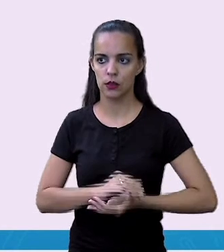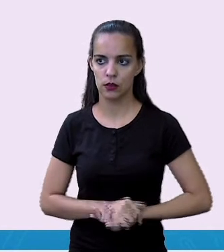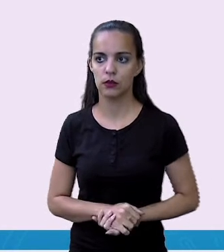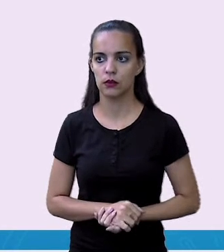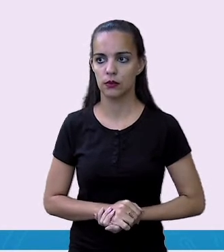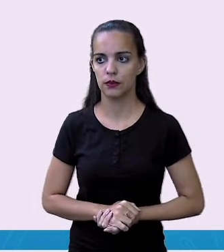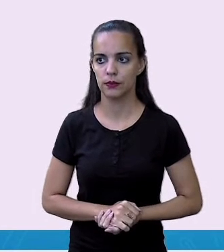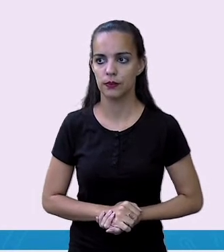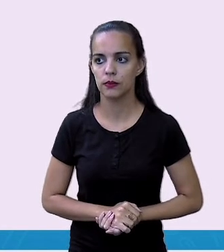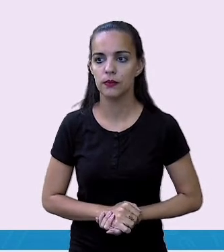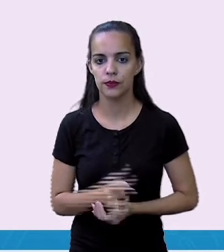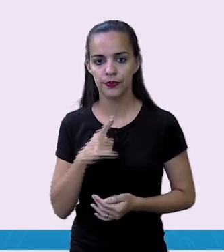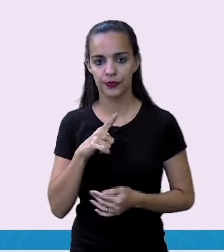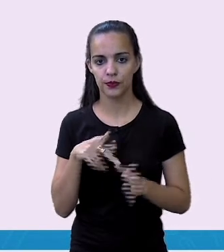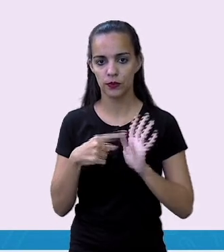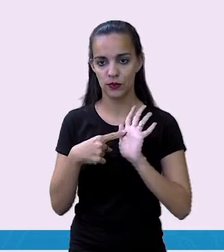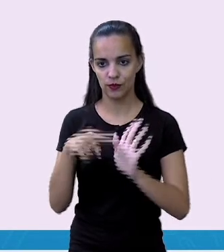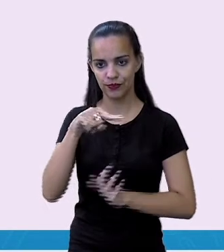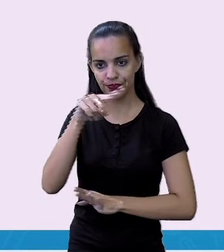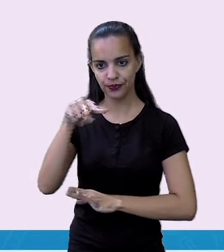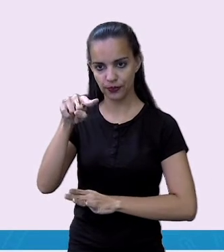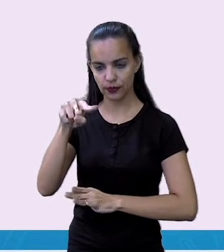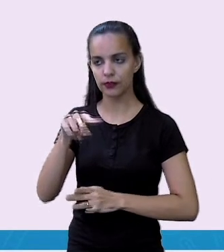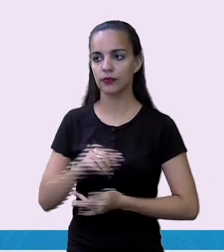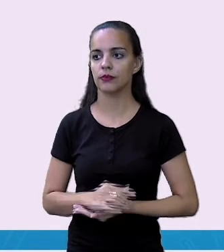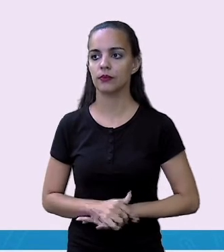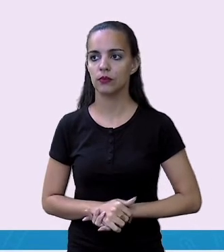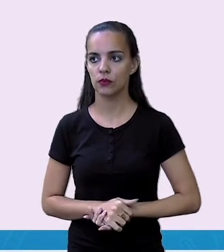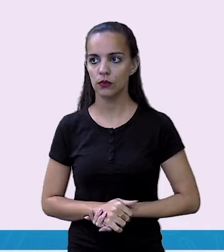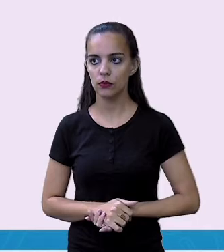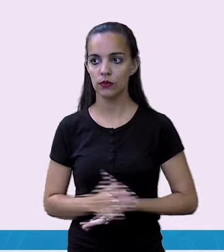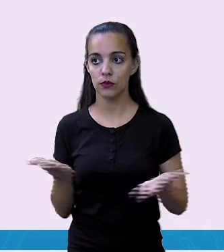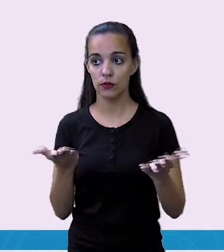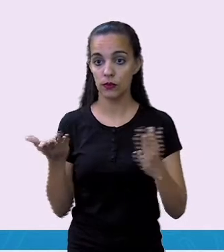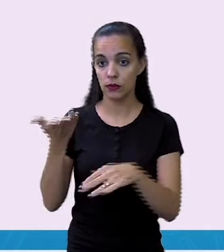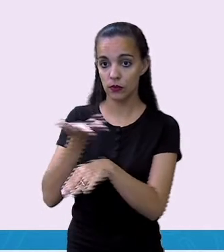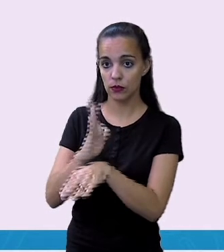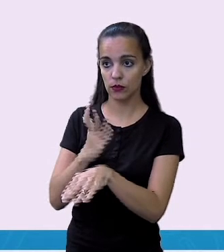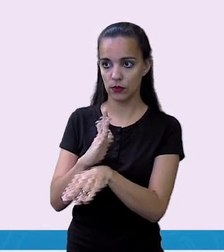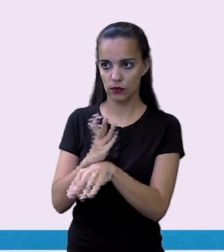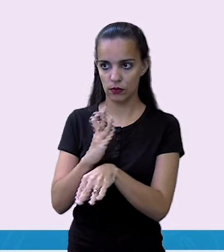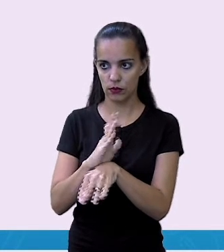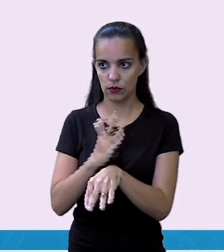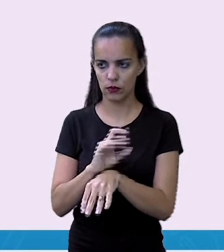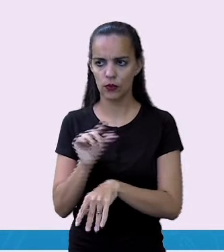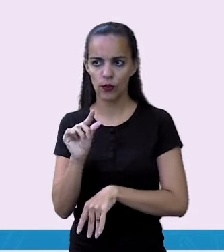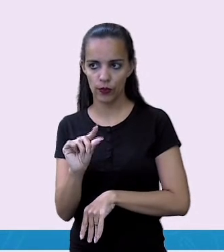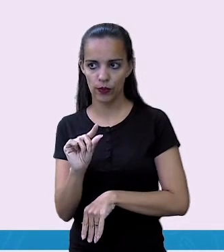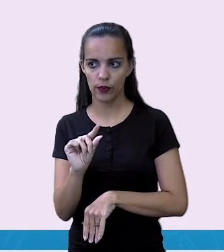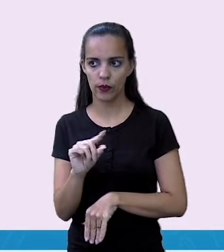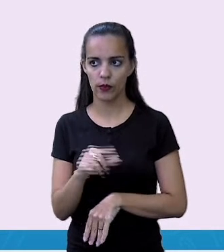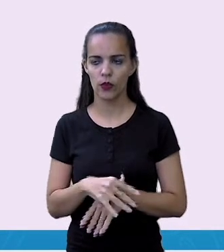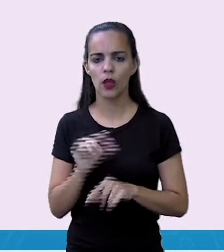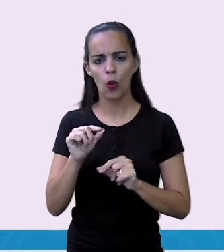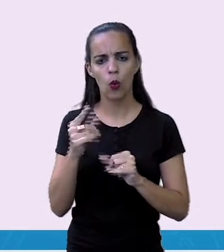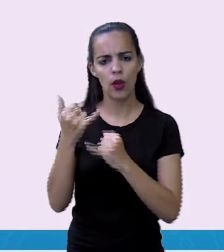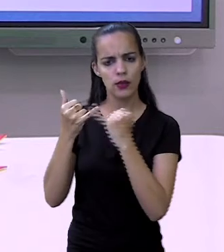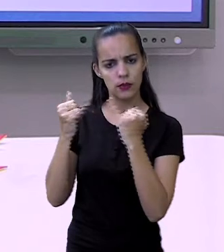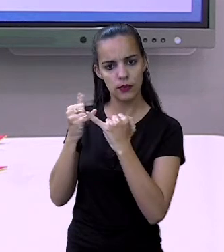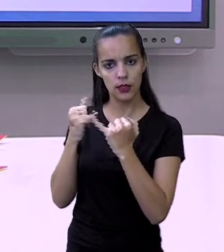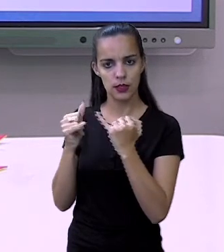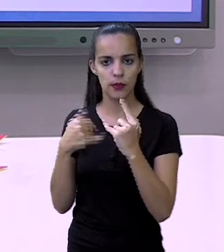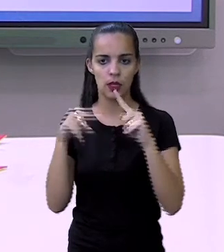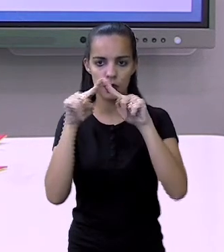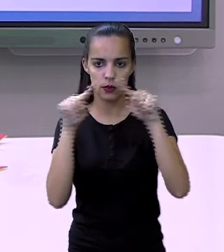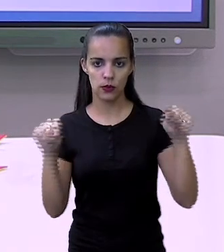B' e C'. Ok? Agora, nós vamos praticar um pouco essa semelhança de